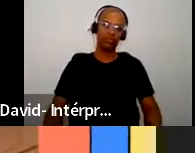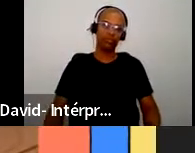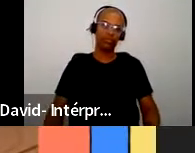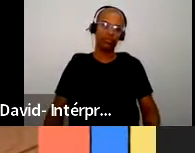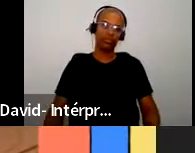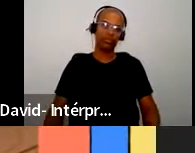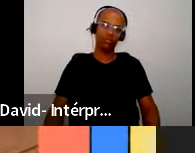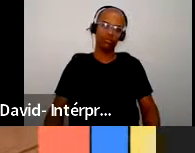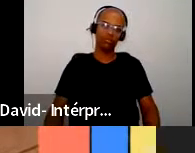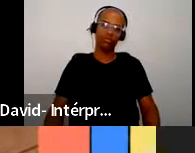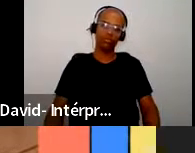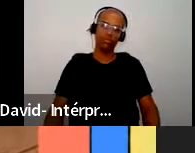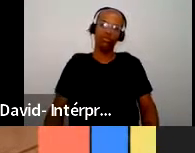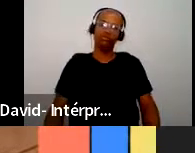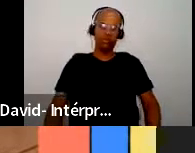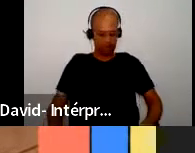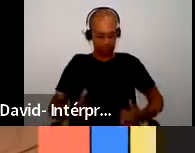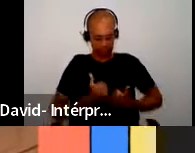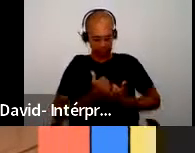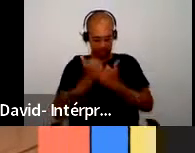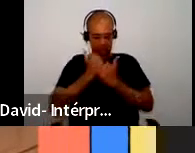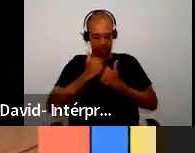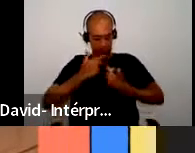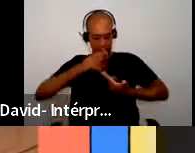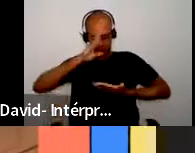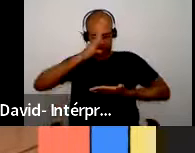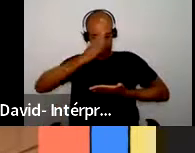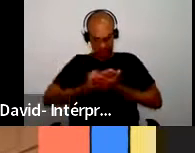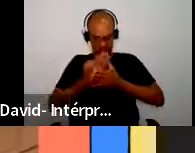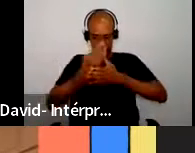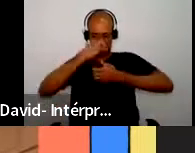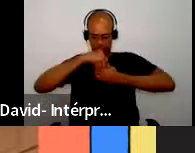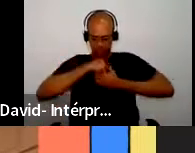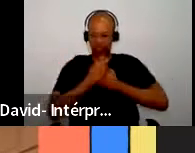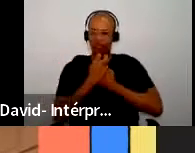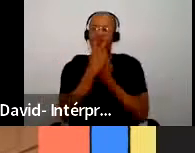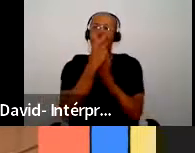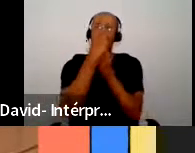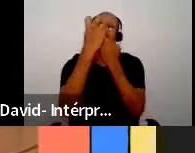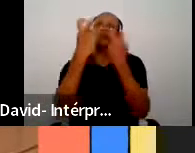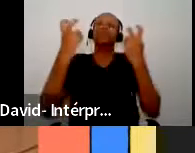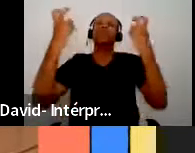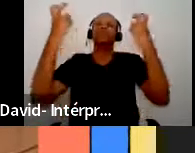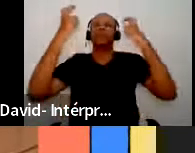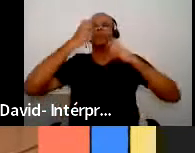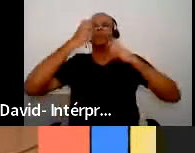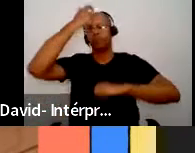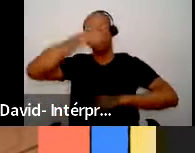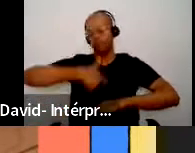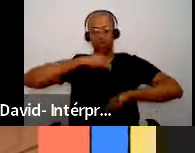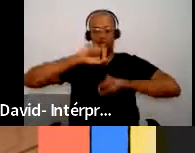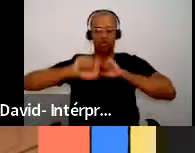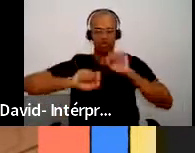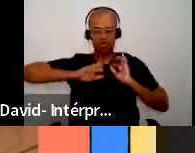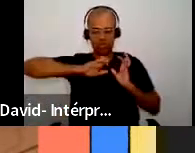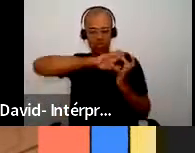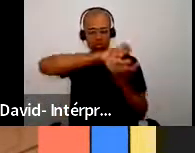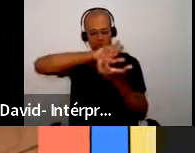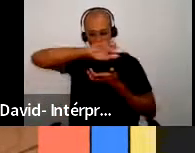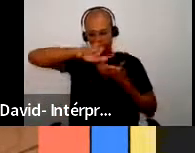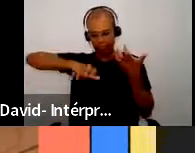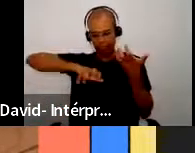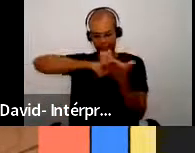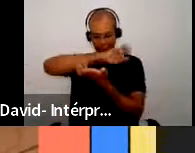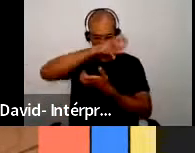Me sustento no que acredito. De dentro vem o grito, minhas raízes e quem eu sou. O mundo tá em caos, eu também